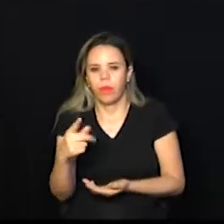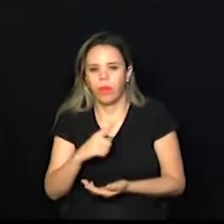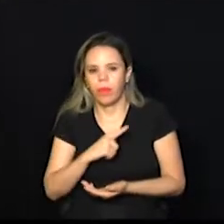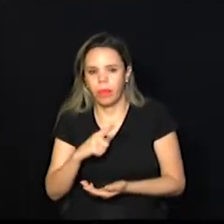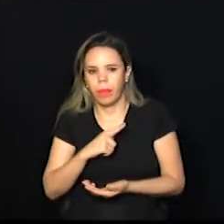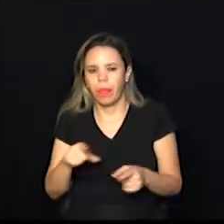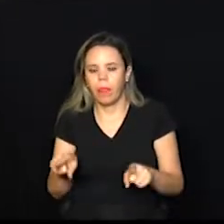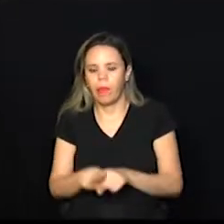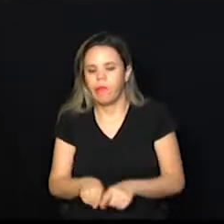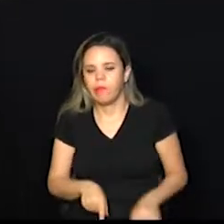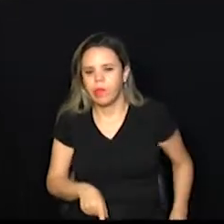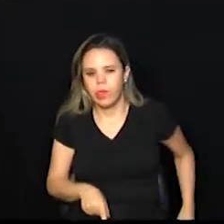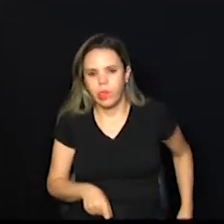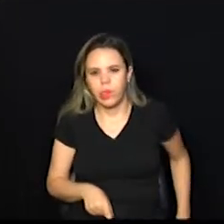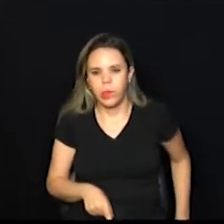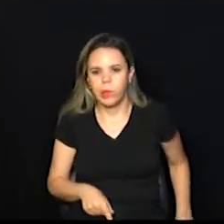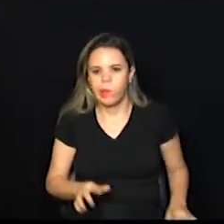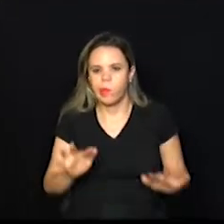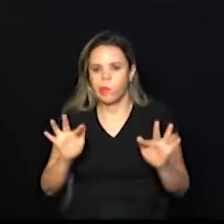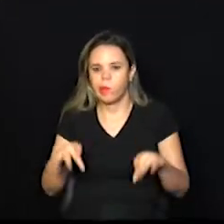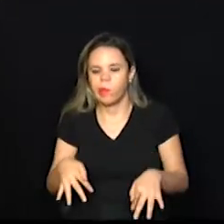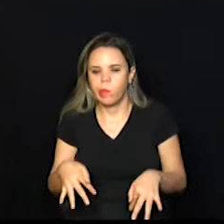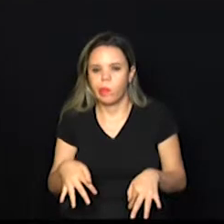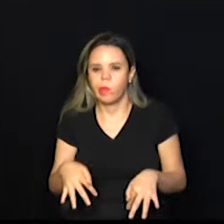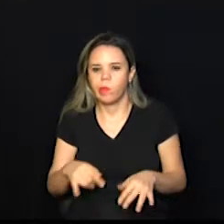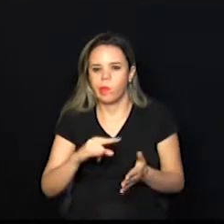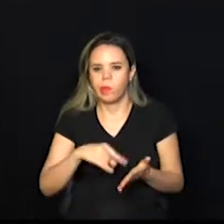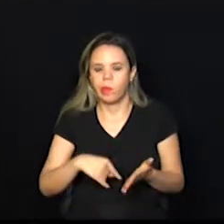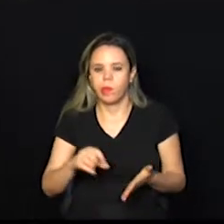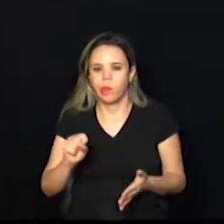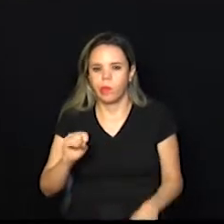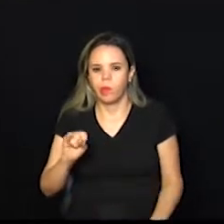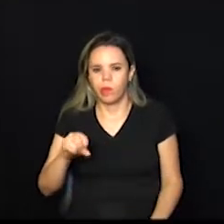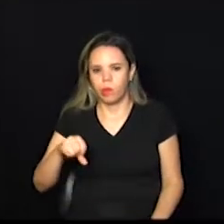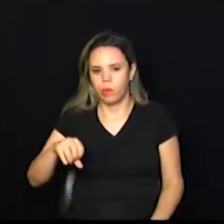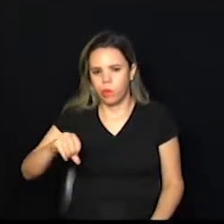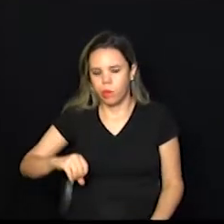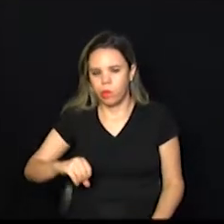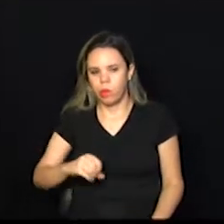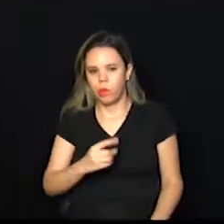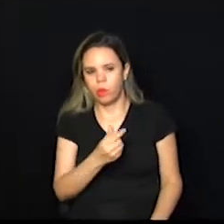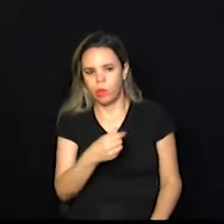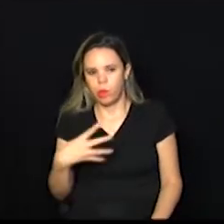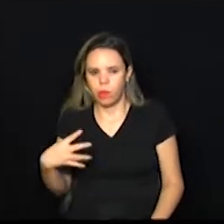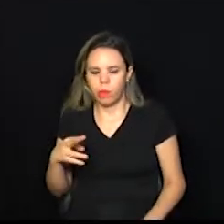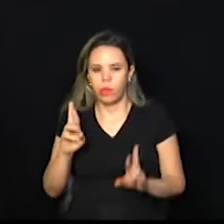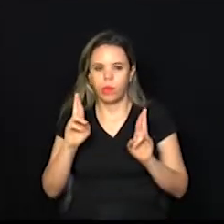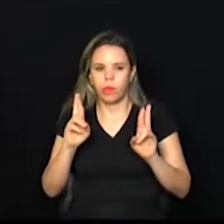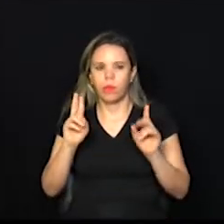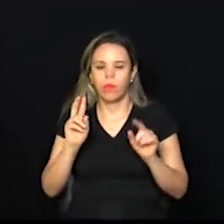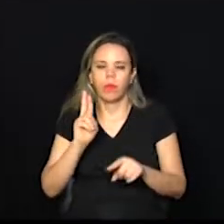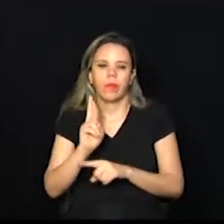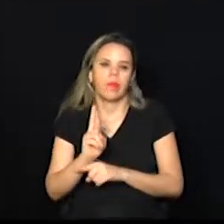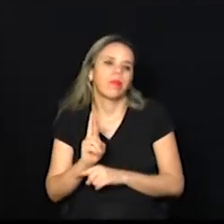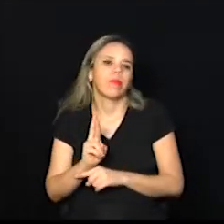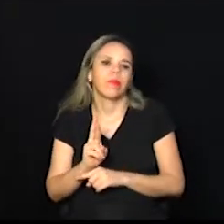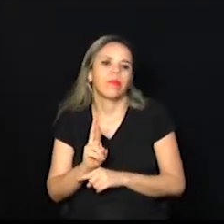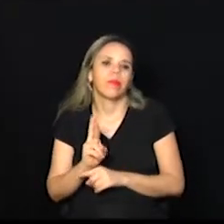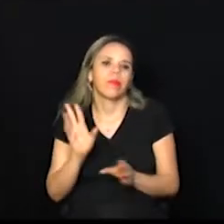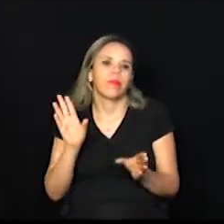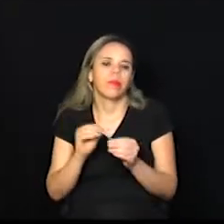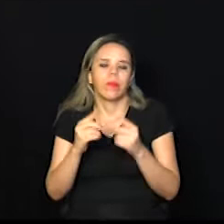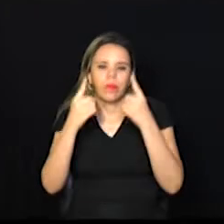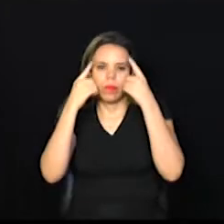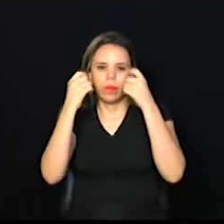também, no final dele, o boletim CIS9, que é o 14º, um recorte referente à